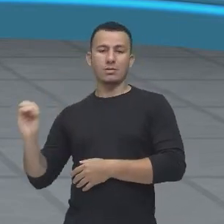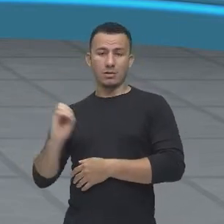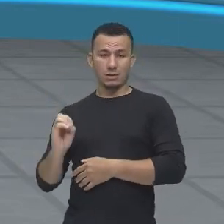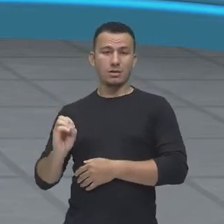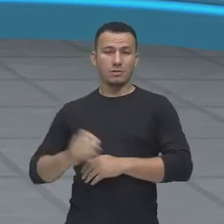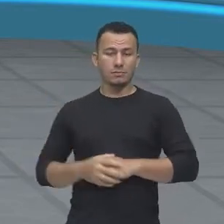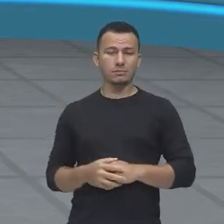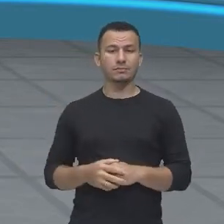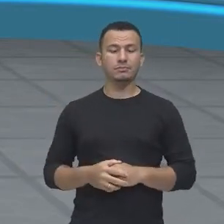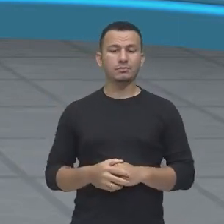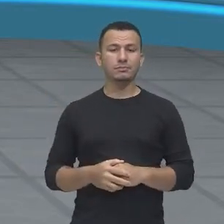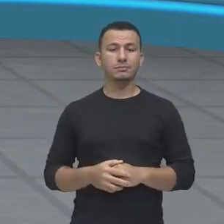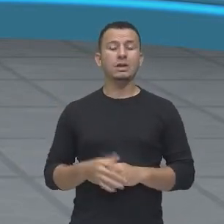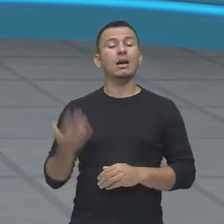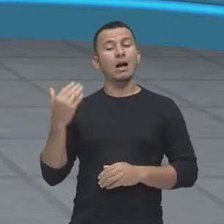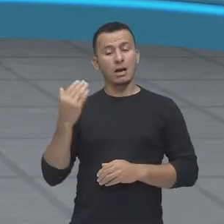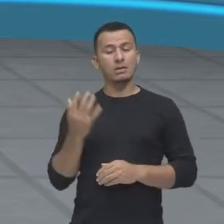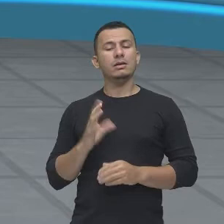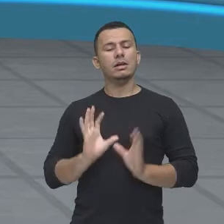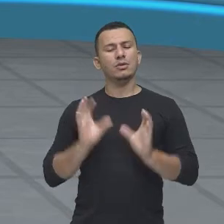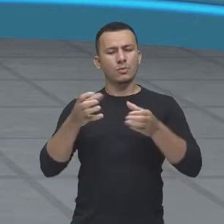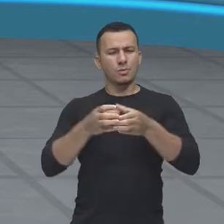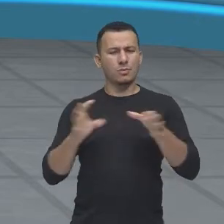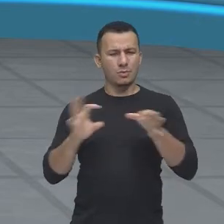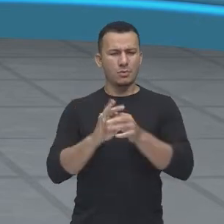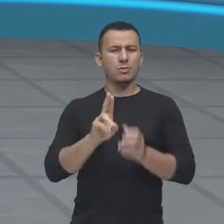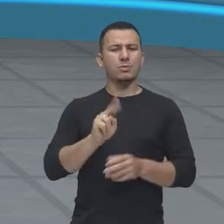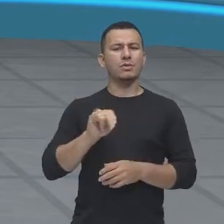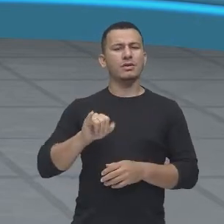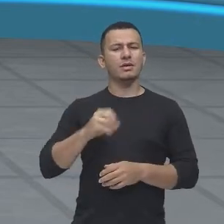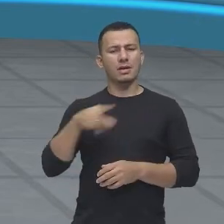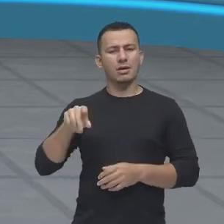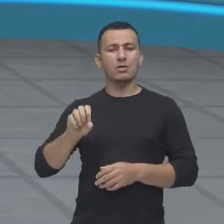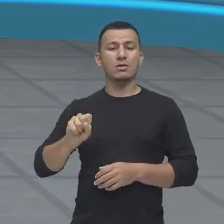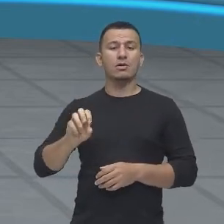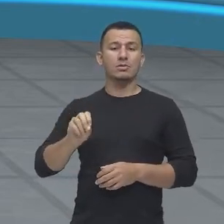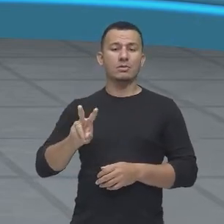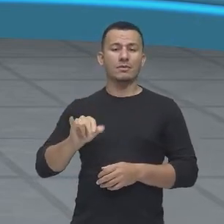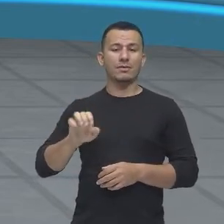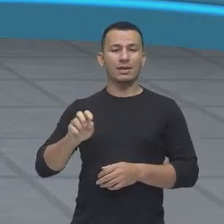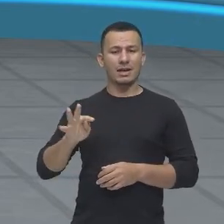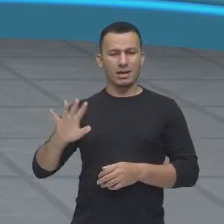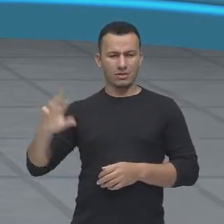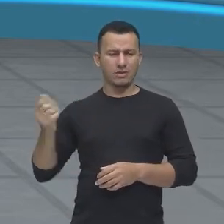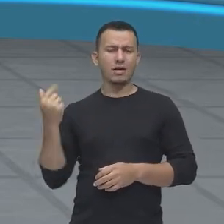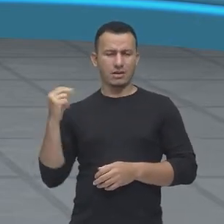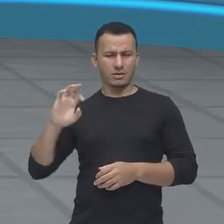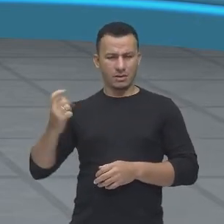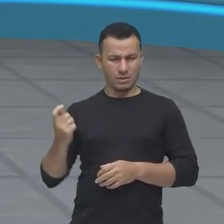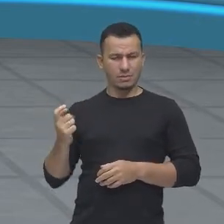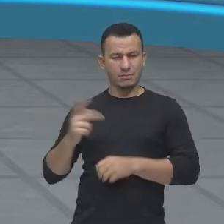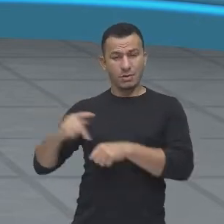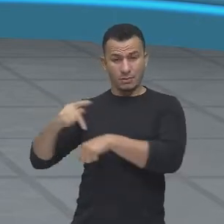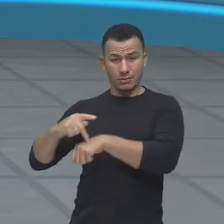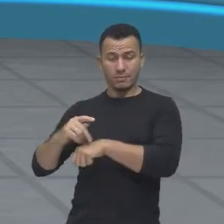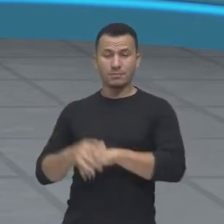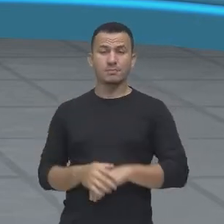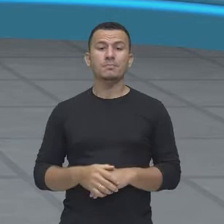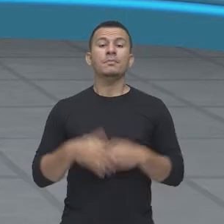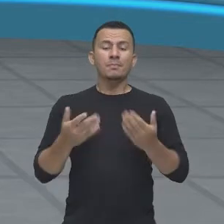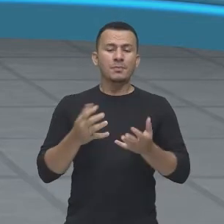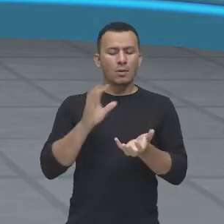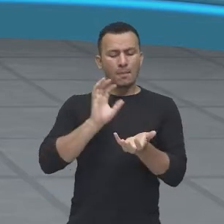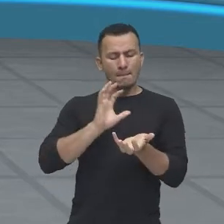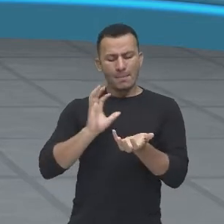faziam parte da antiga União Soviética, como a gente vai ver daqui para frente. Mas basicamente, gente, é entender que todos os continentes a